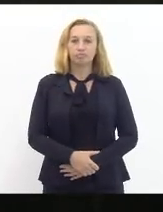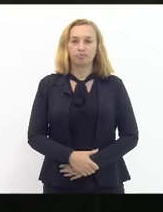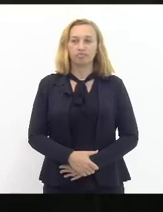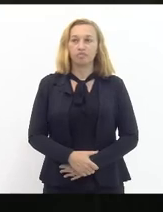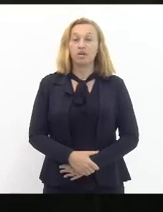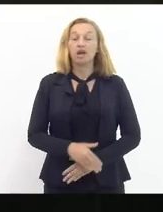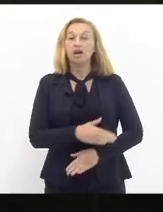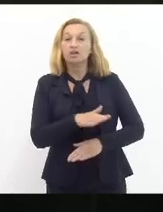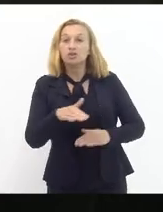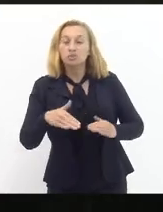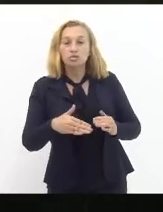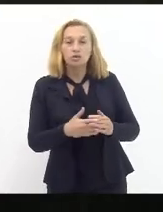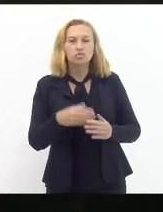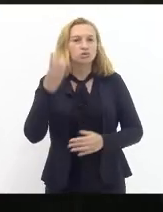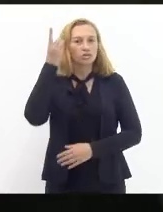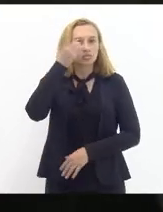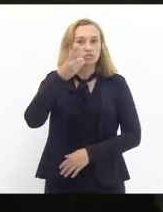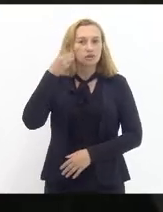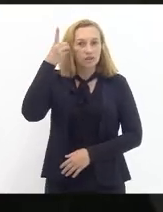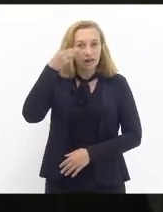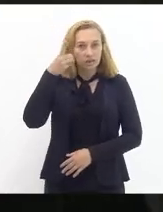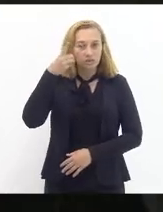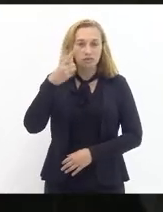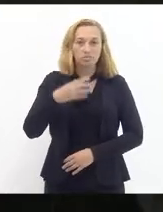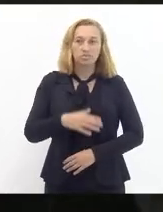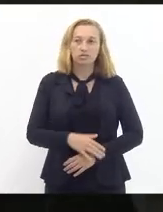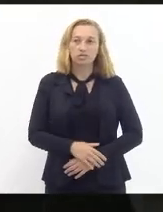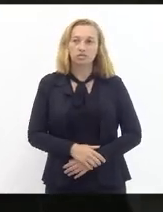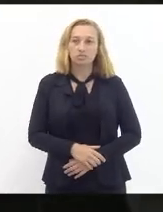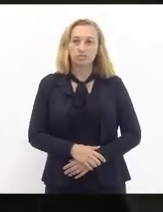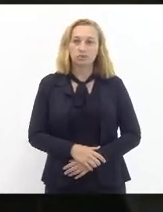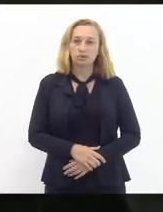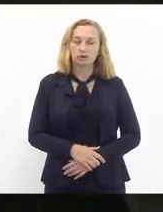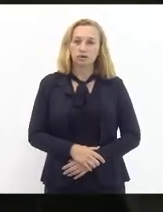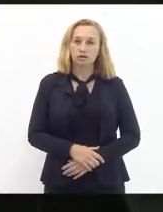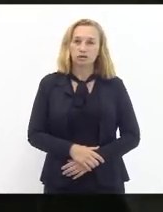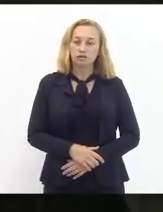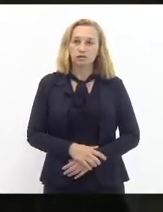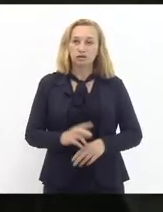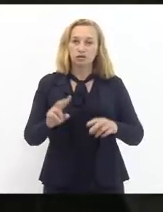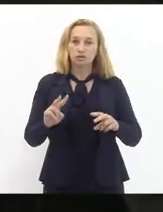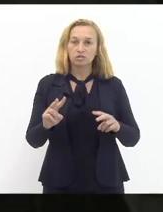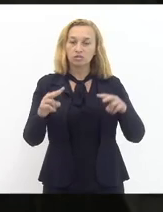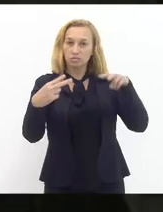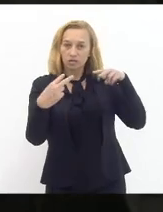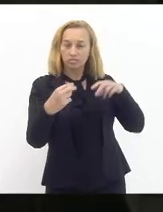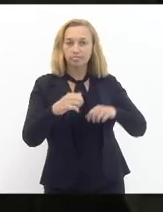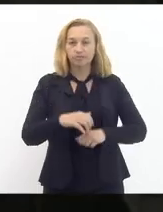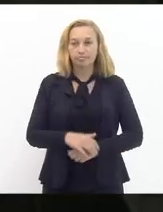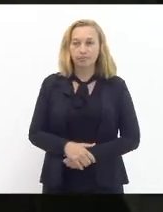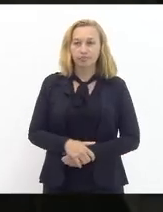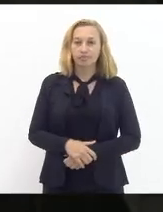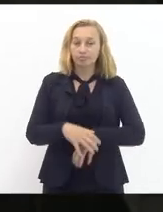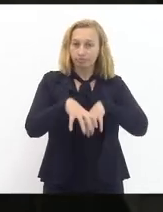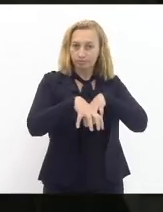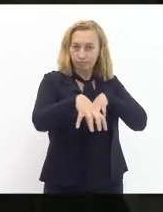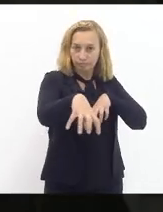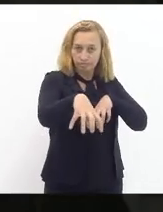senhoras e senhores deputados que nos assistem de